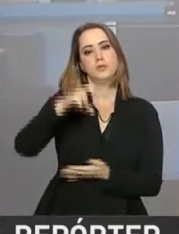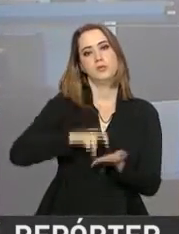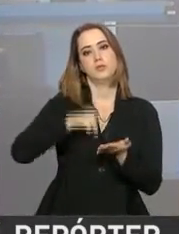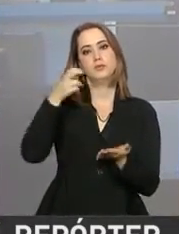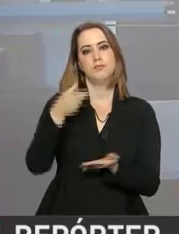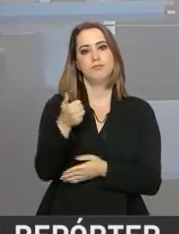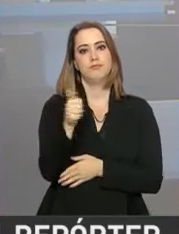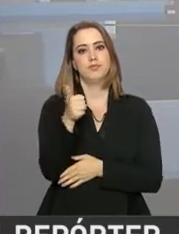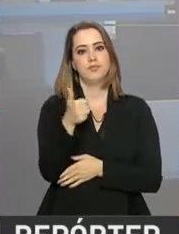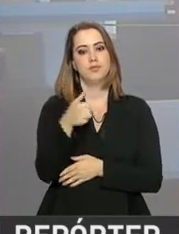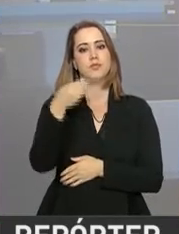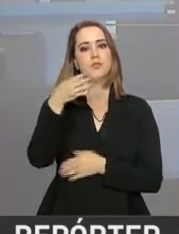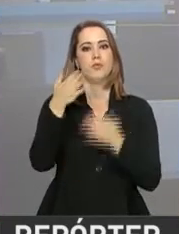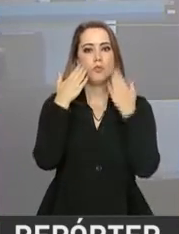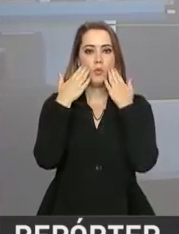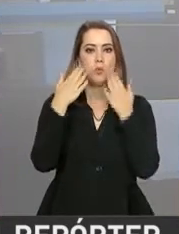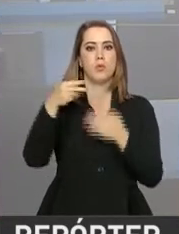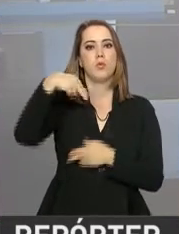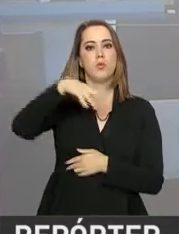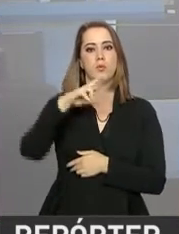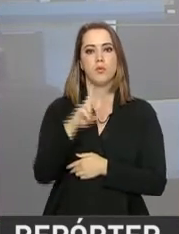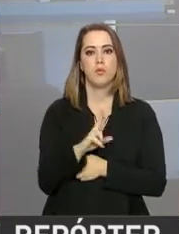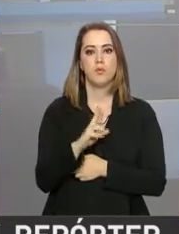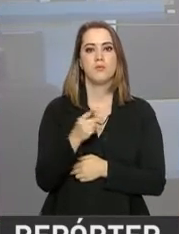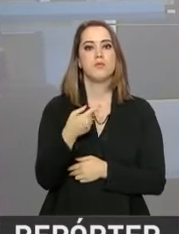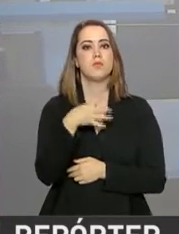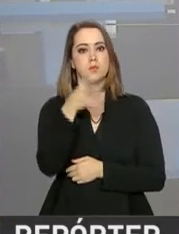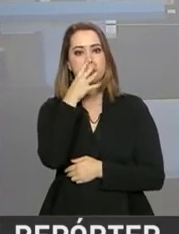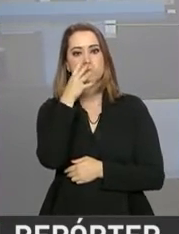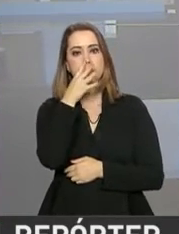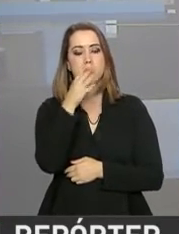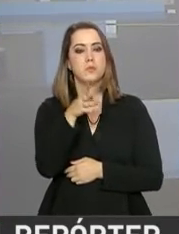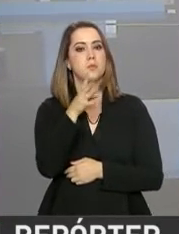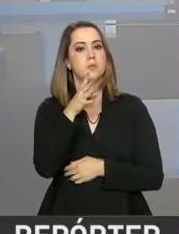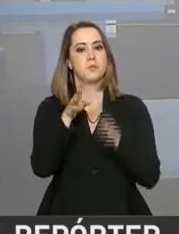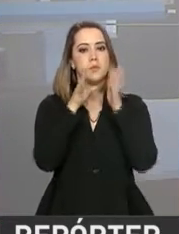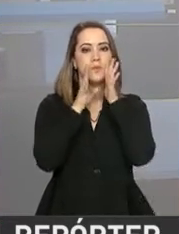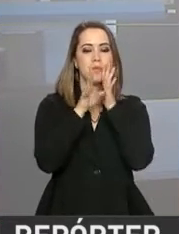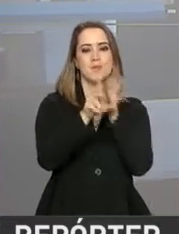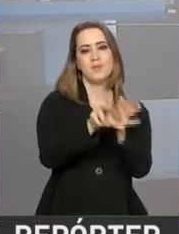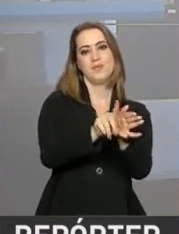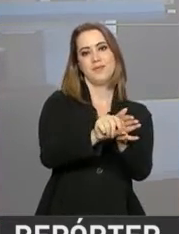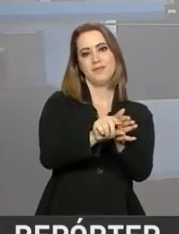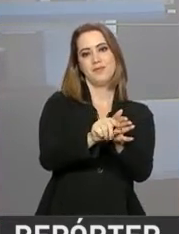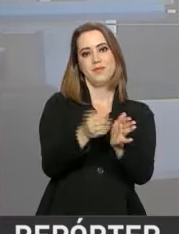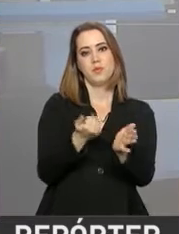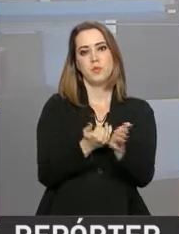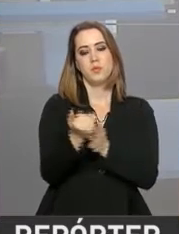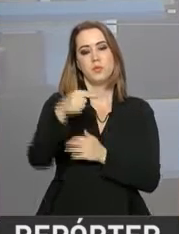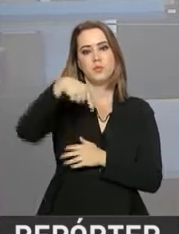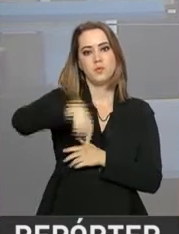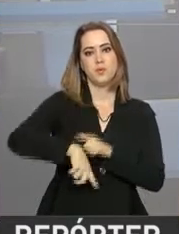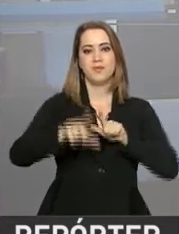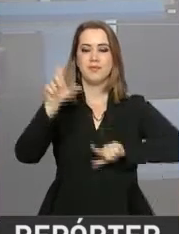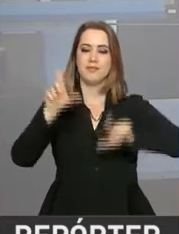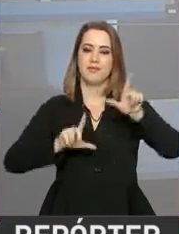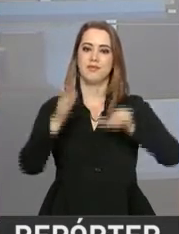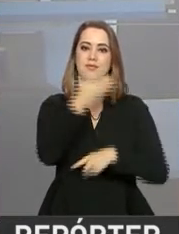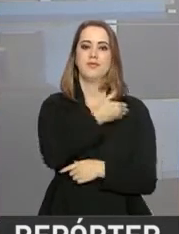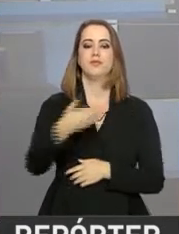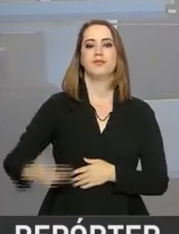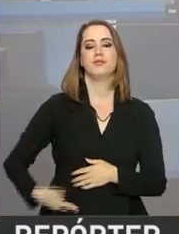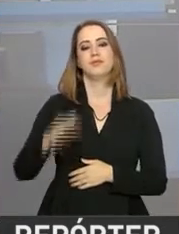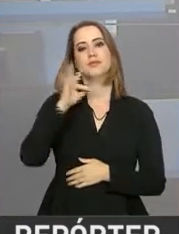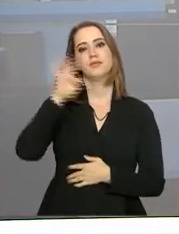com a primeira edição do dia do repórter nbr acompanhe também as novidades em nossas redes sociais continue com a gente aqui na nbr